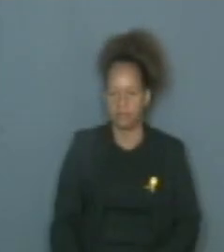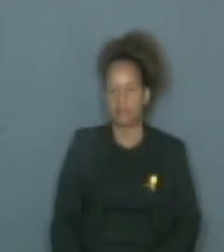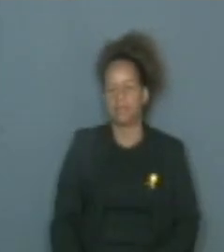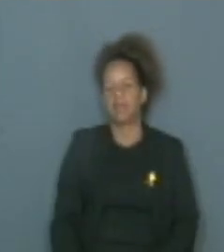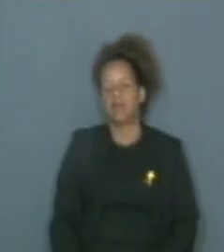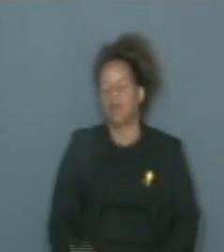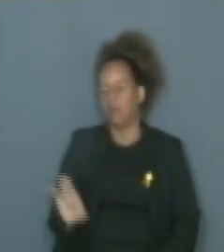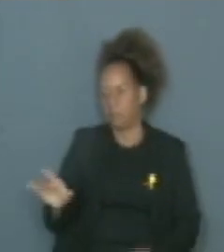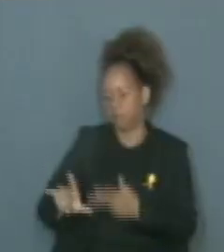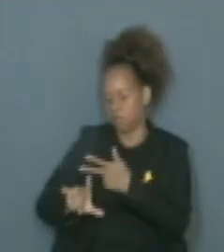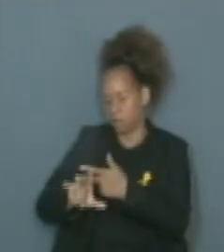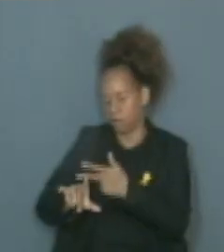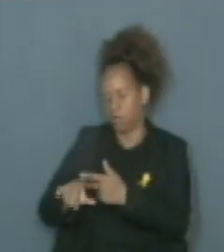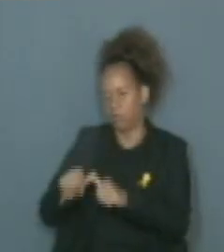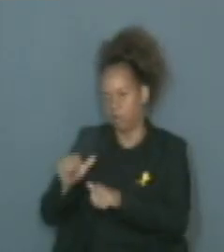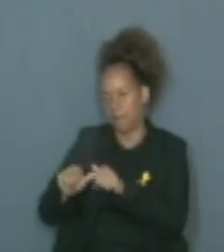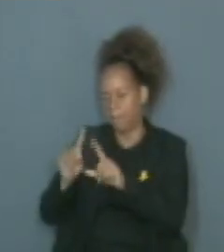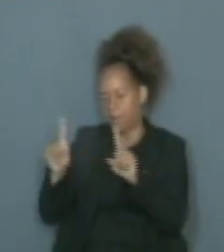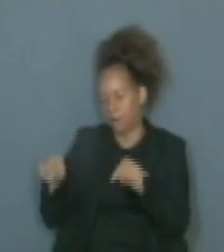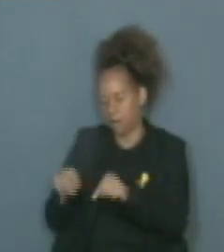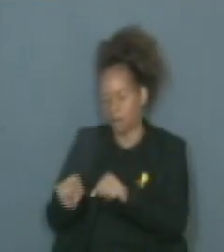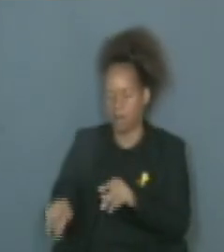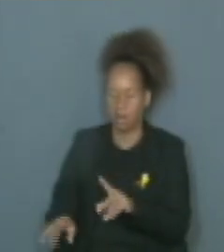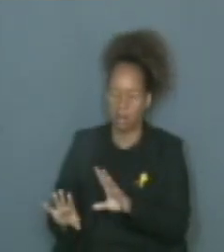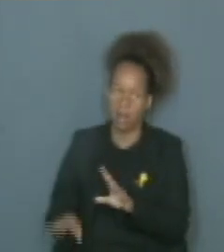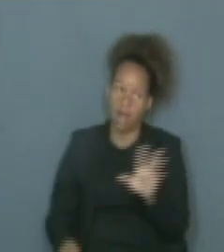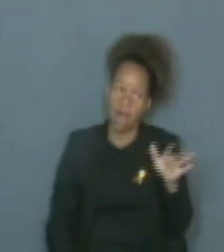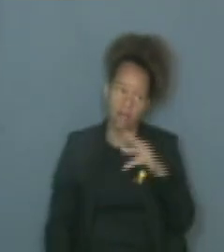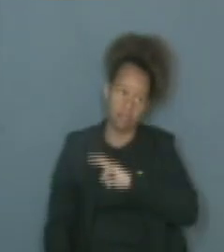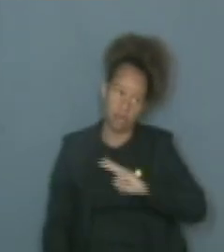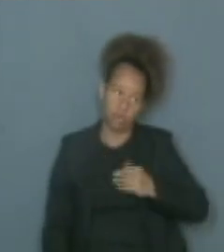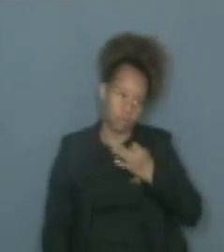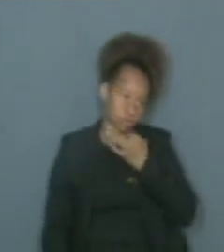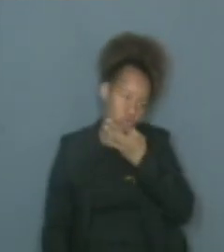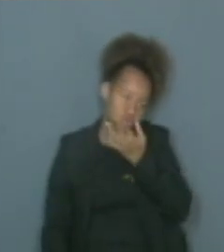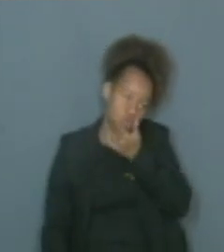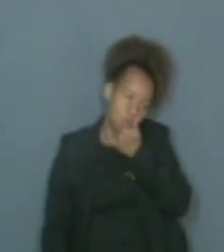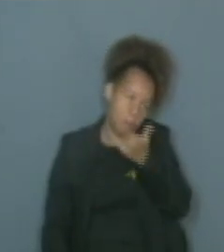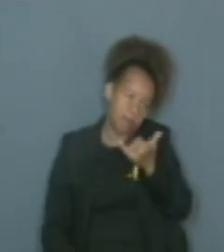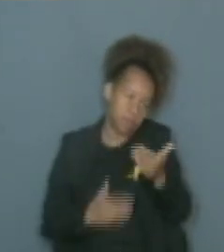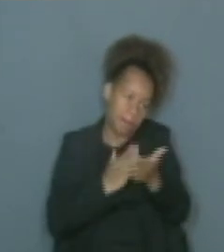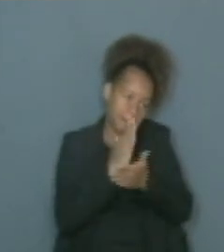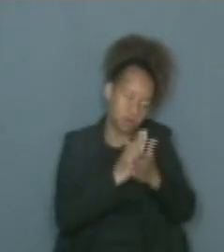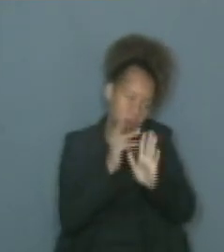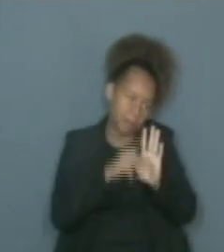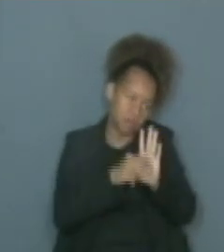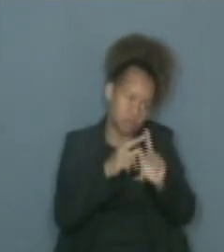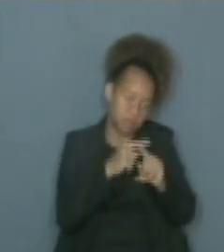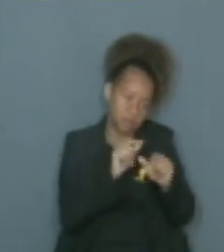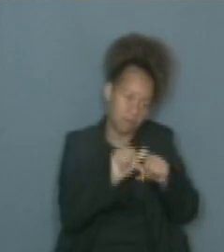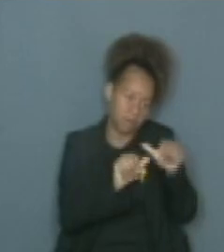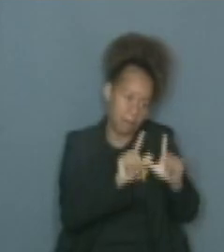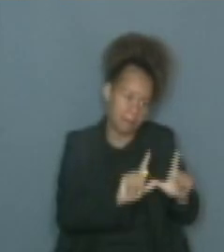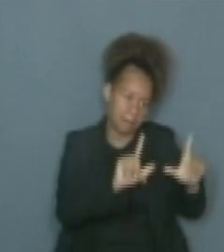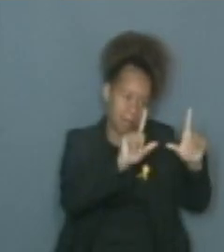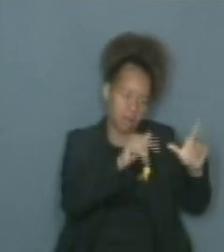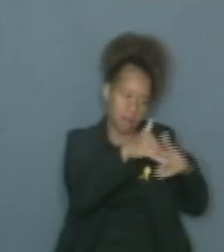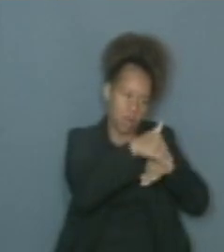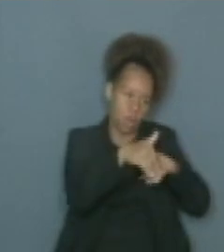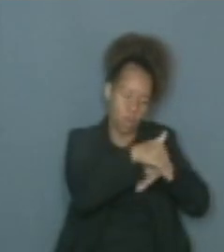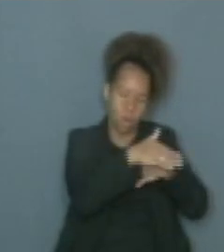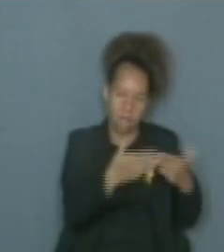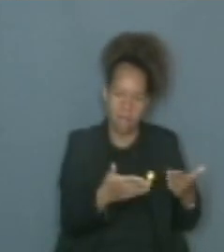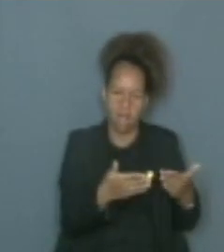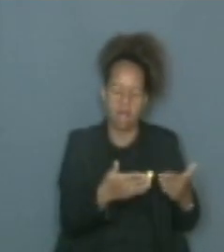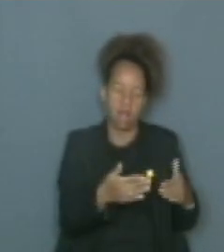o Poder Executivo tem que trocar a placa, então, vereador, você não pode não aprovar um projeto, porque vai trocar a placa da rua,